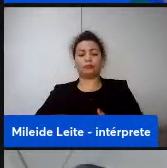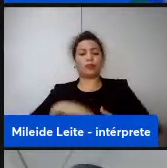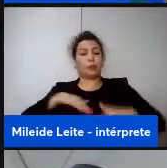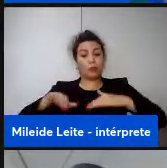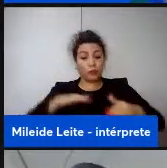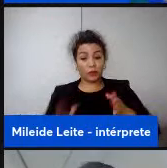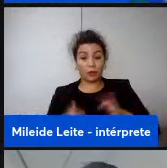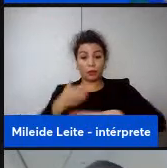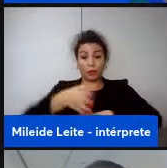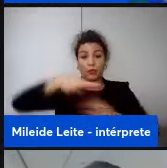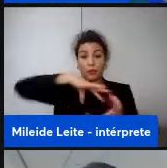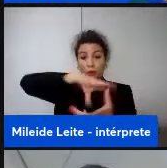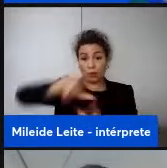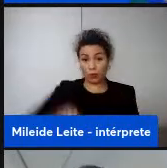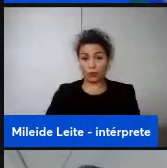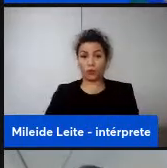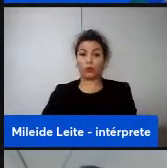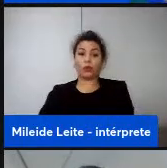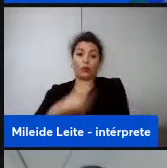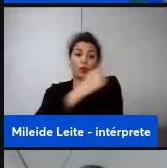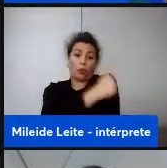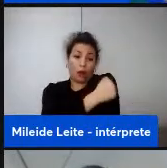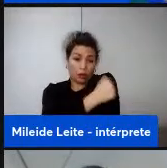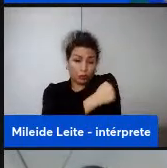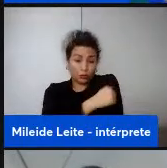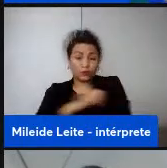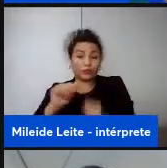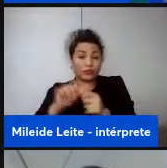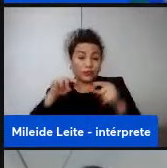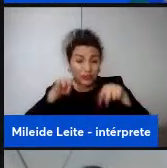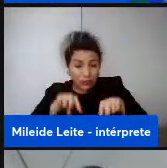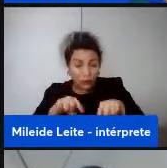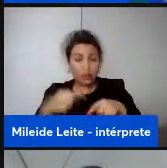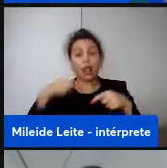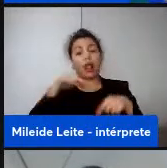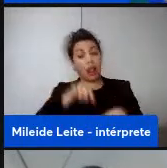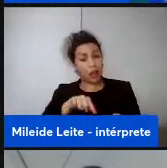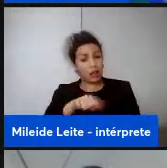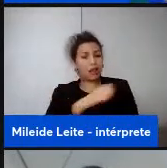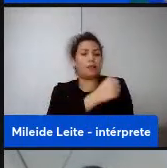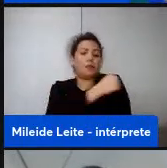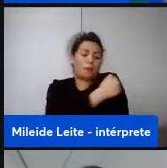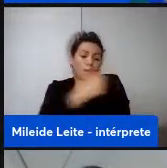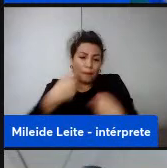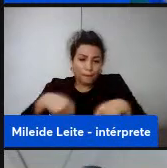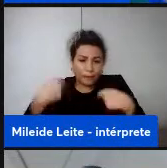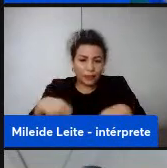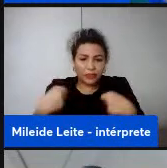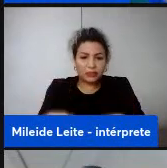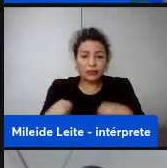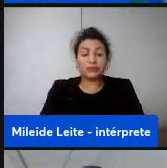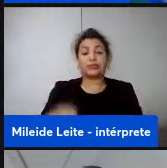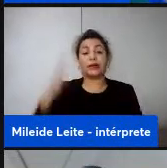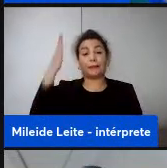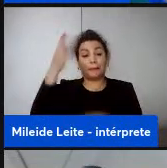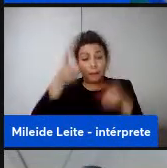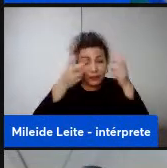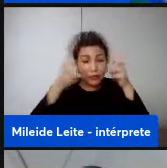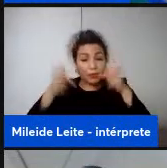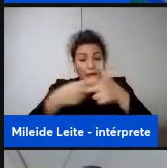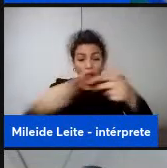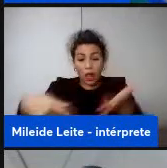mundo. O alfabetizando, para ele fazer isso, né, ele precisa dar-se conta de que as coisas